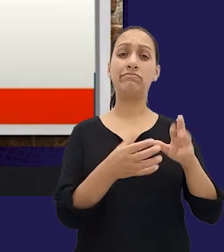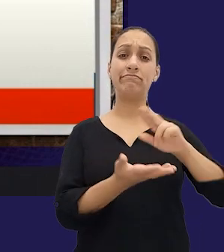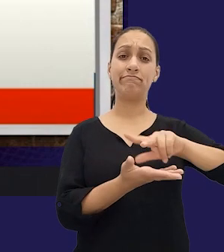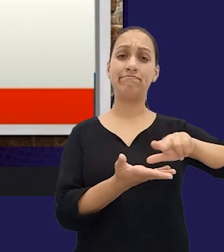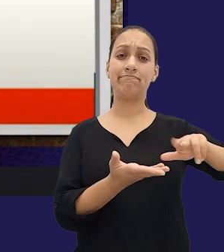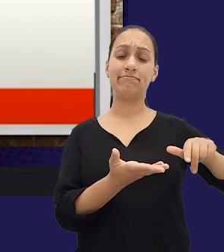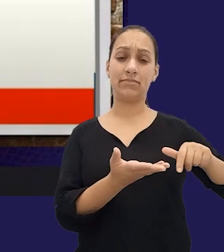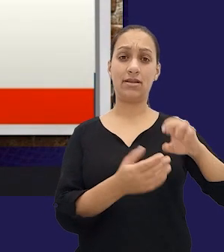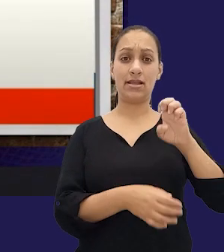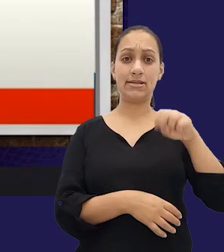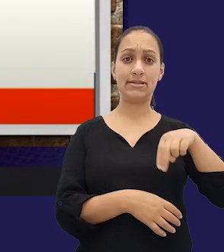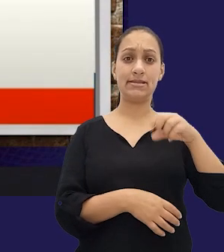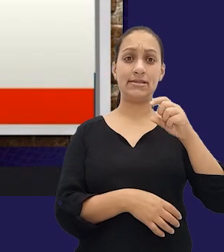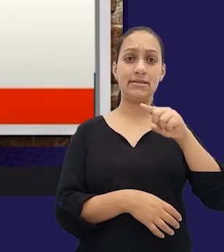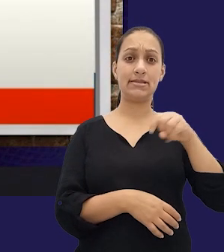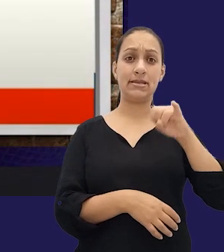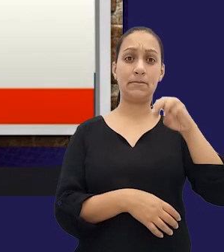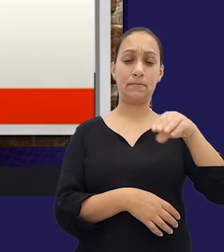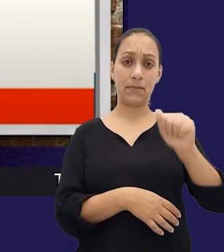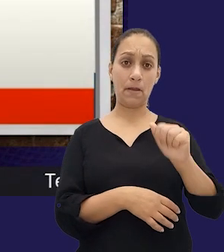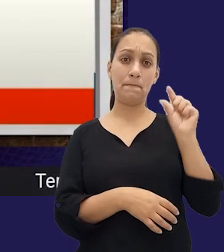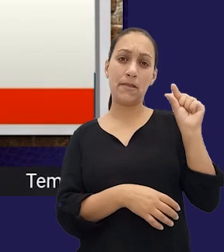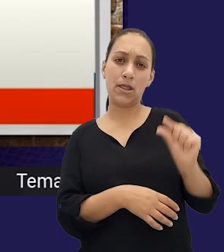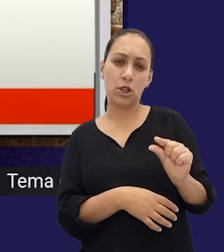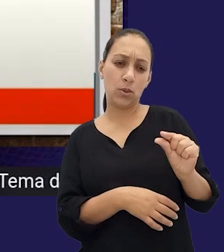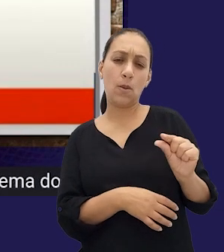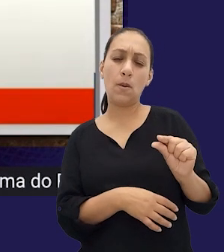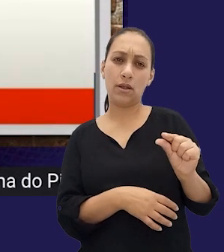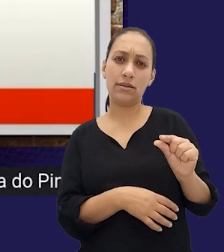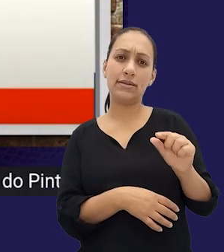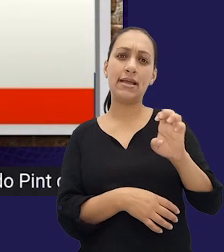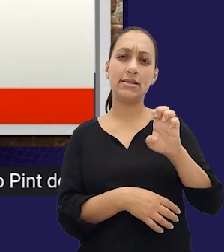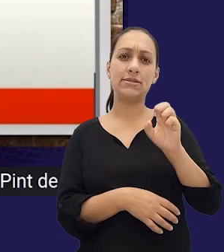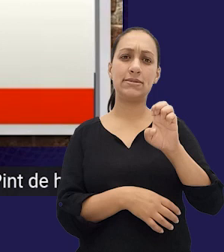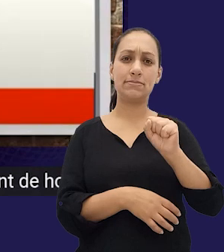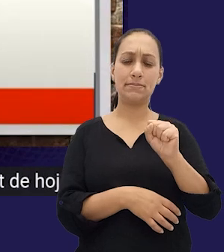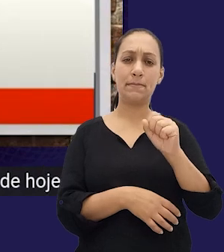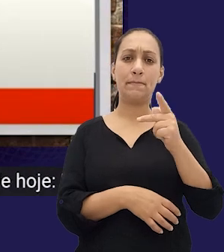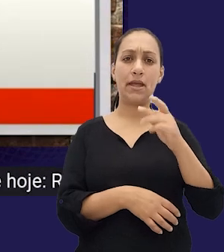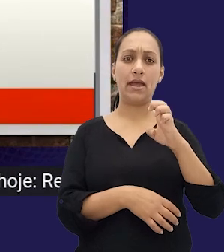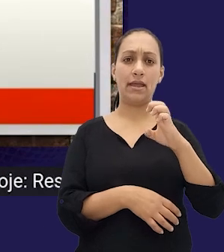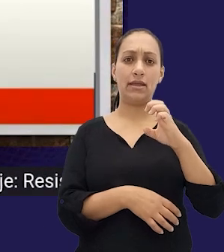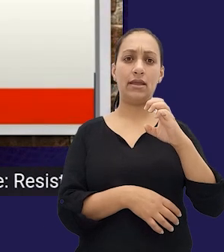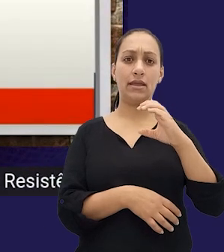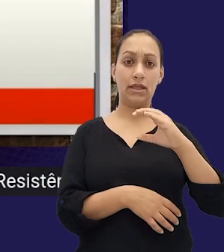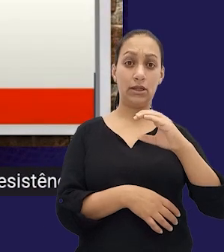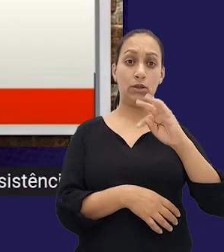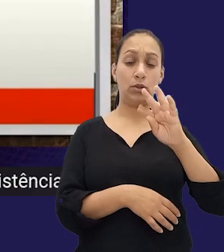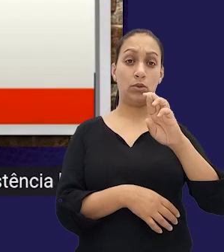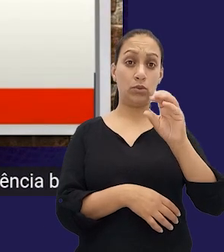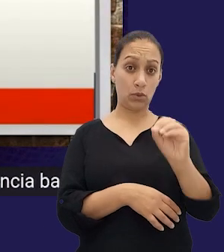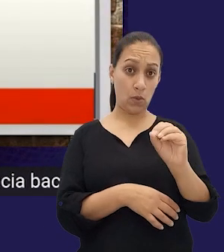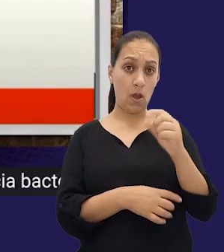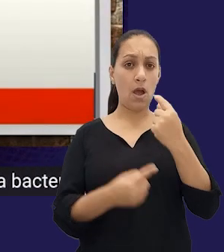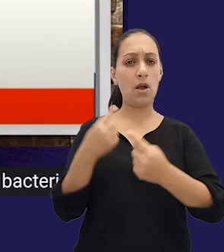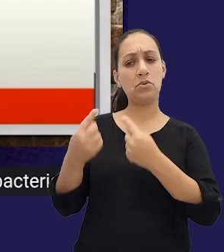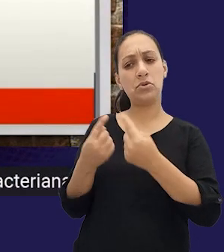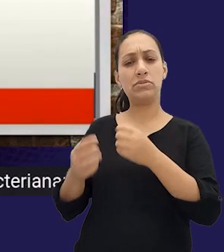que incluem enzimas de menor espectro, né? Aqui, menor espectro, nós temos algumas que vão